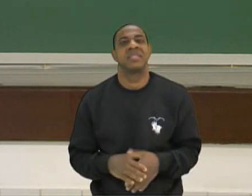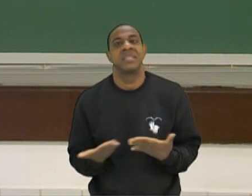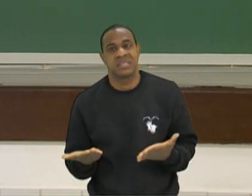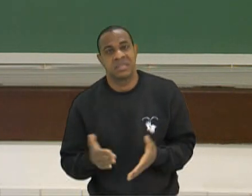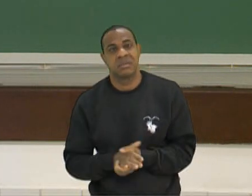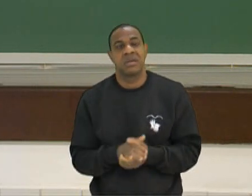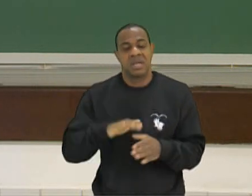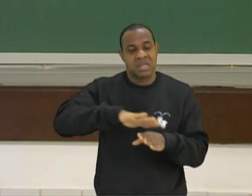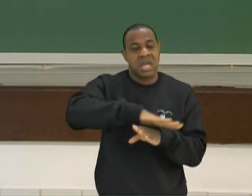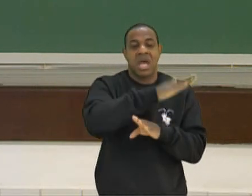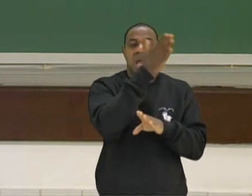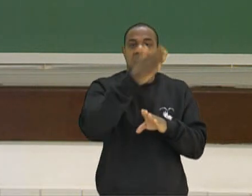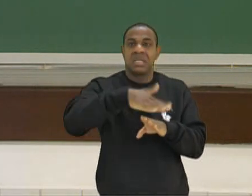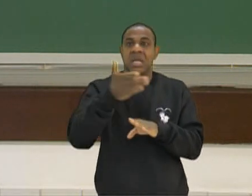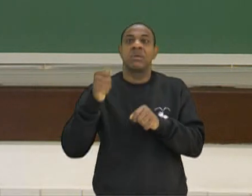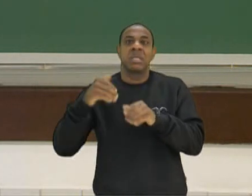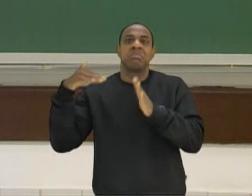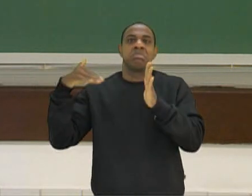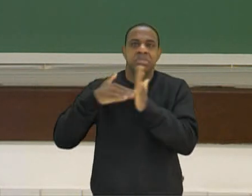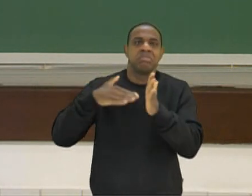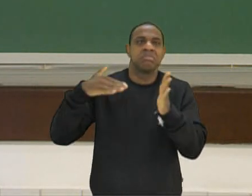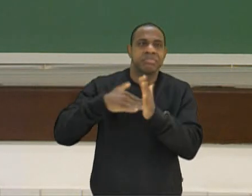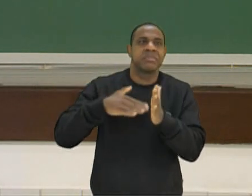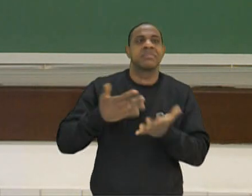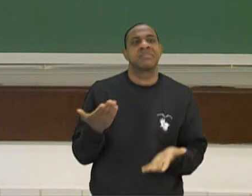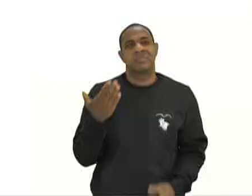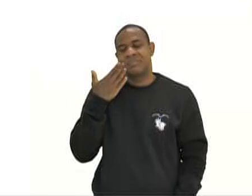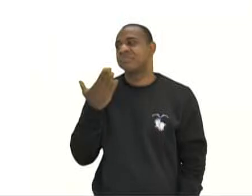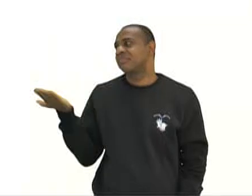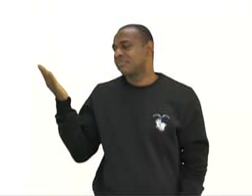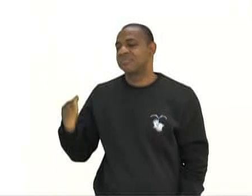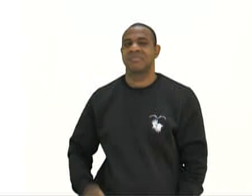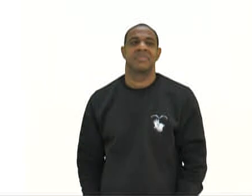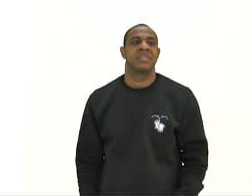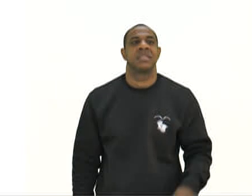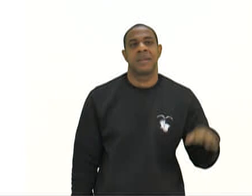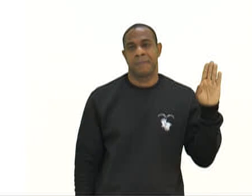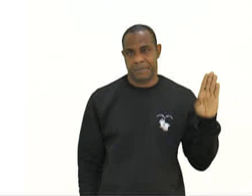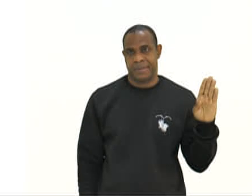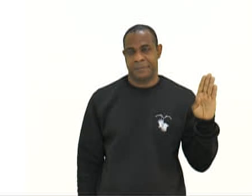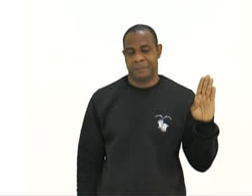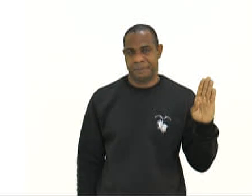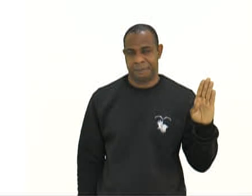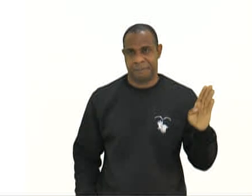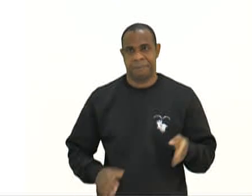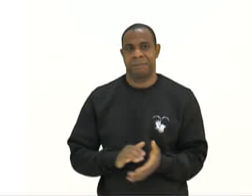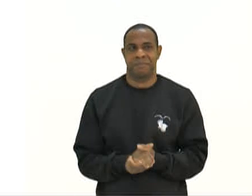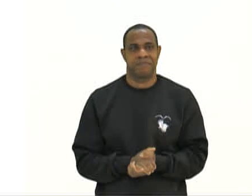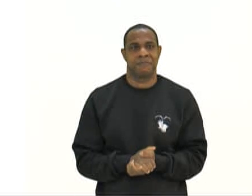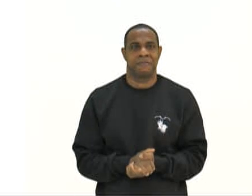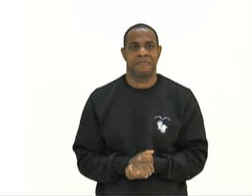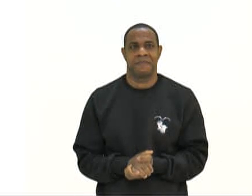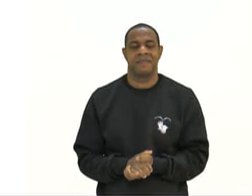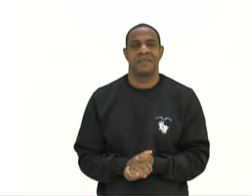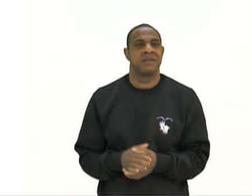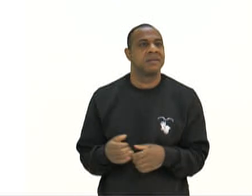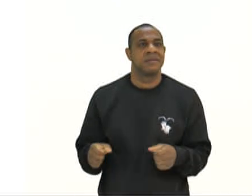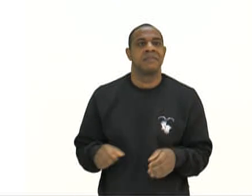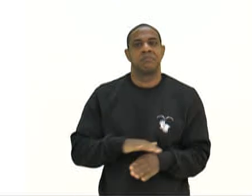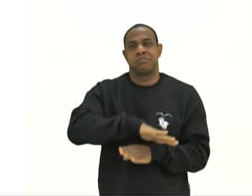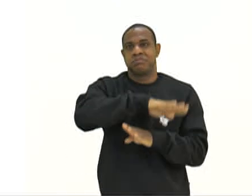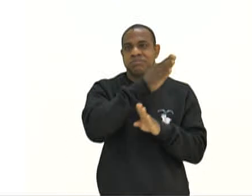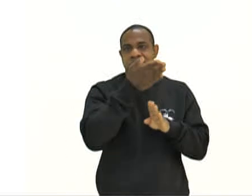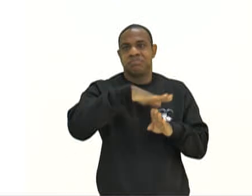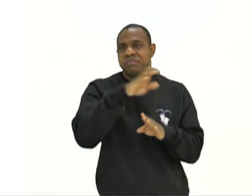obstáculo natural da situação. E aí temos ali a letra B como correspondência. A Serra do Mar impossibilita a passagem